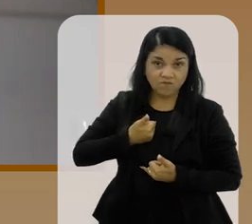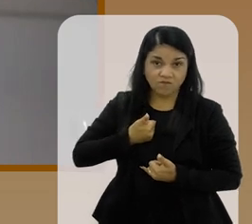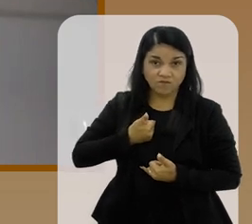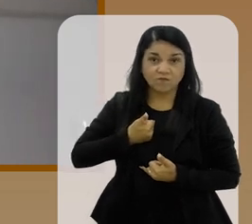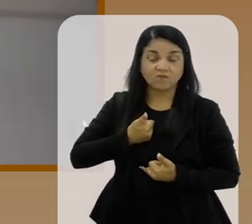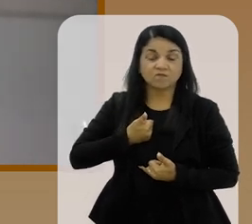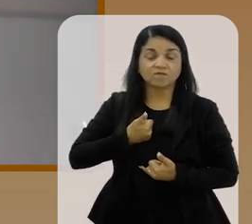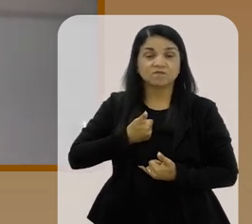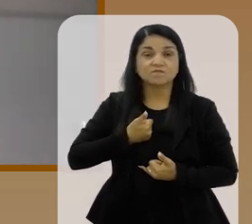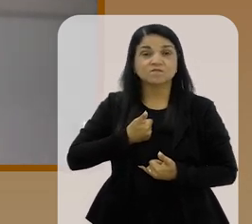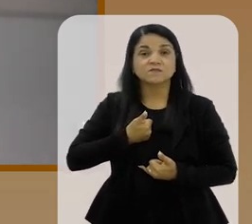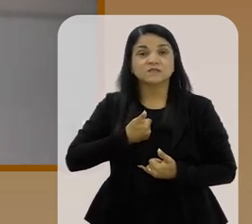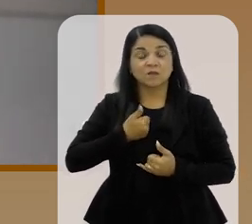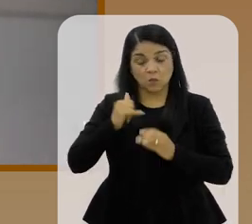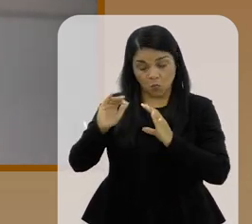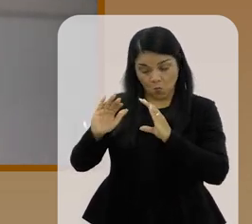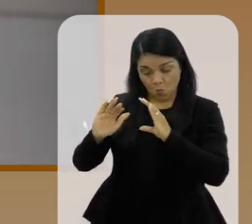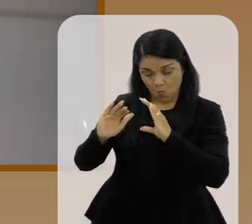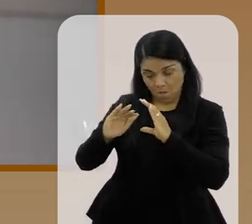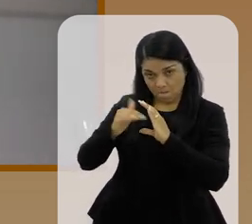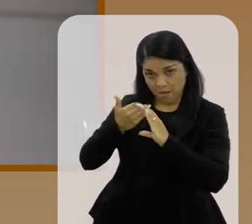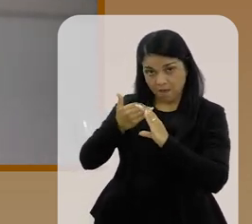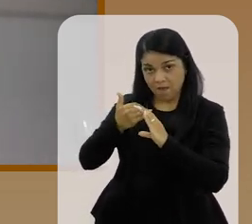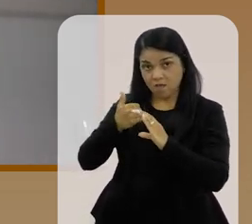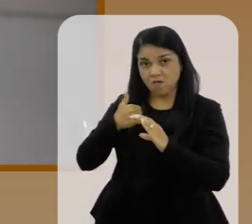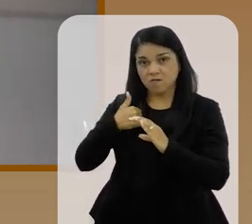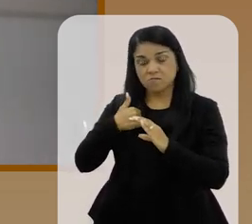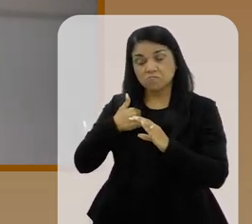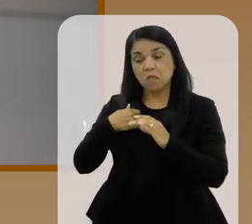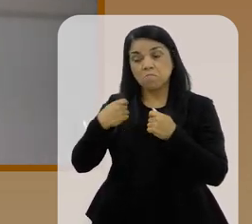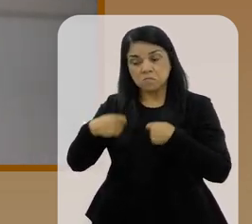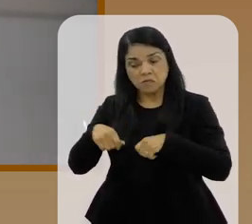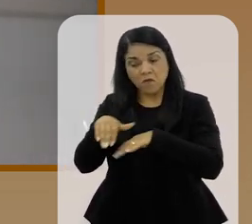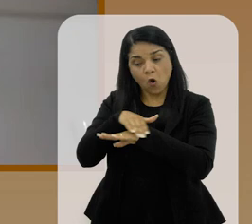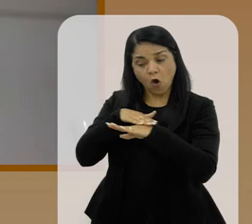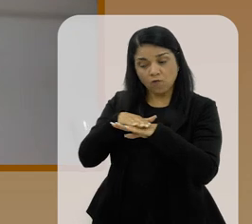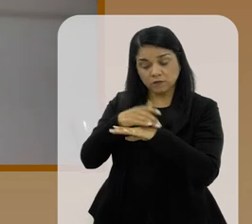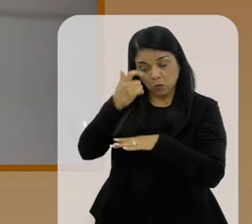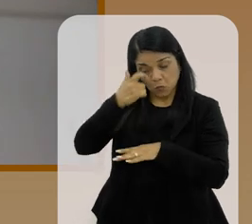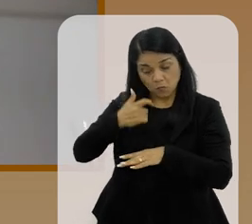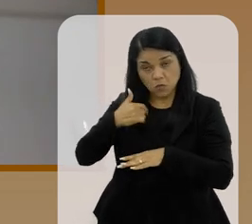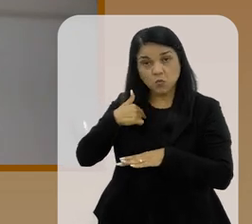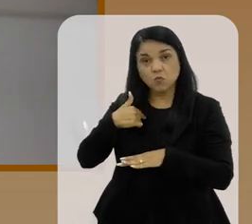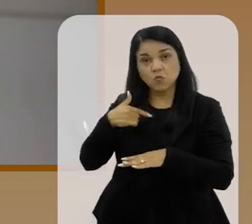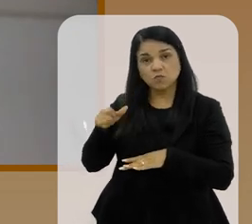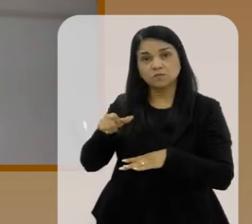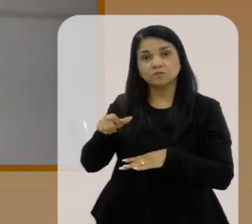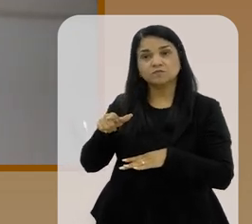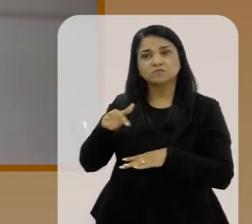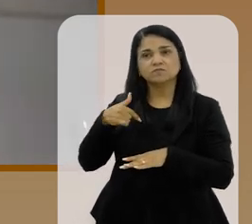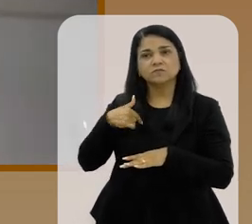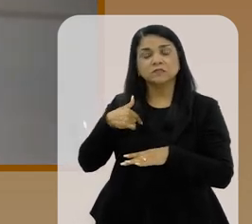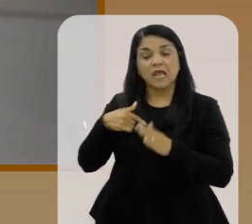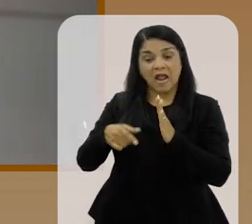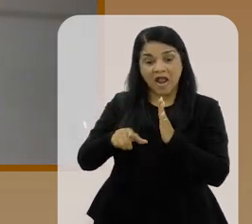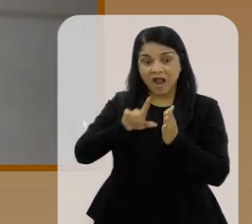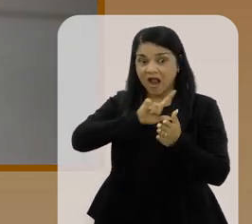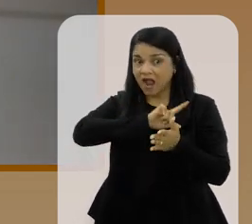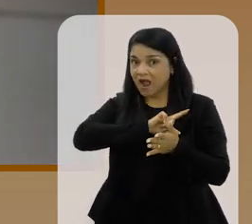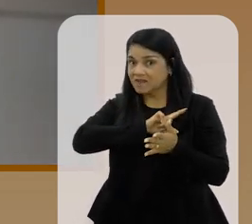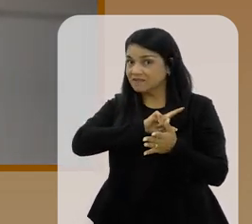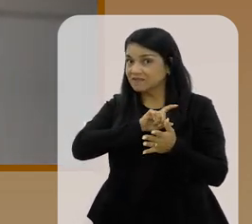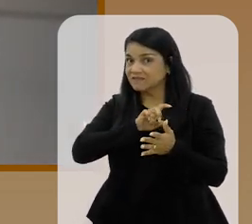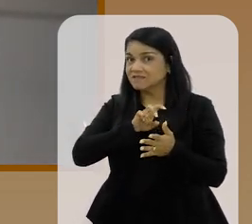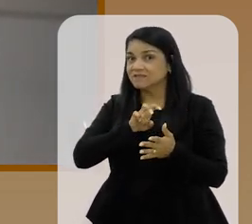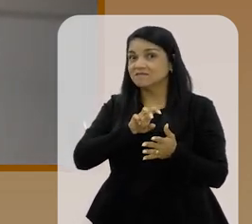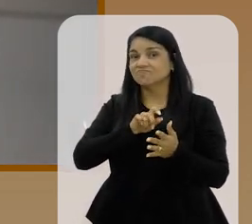por. Eles mandaram uma mensagem por e-mail falando que precisavam falar comigo. Isso é feito com